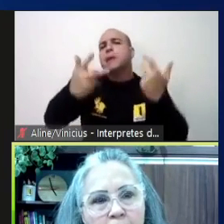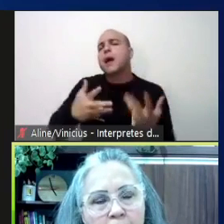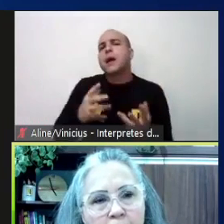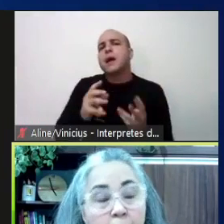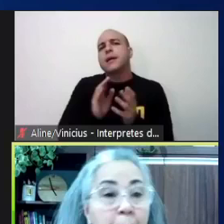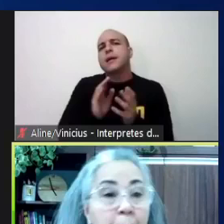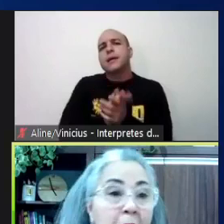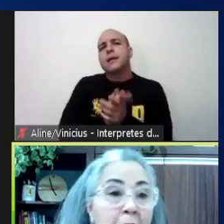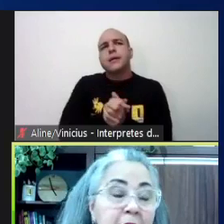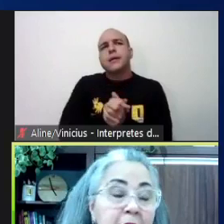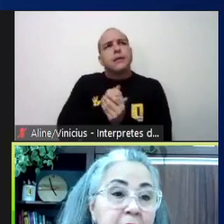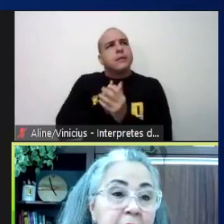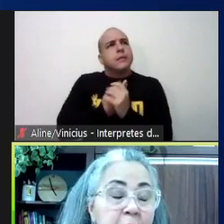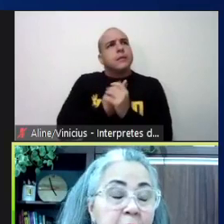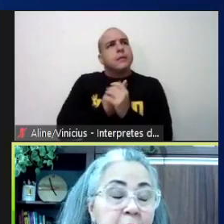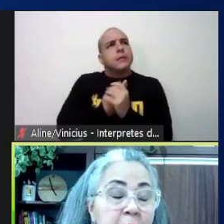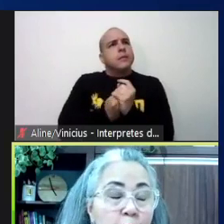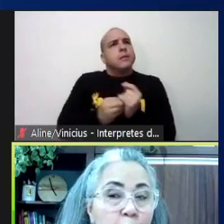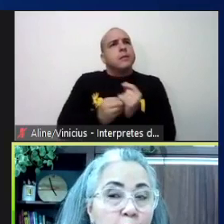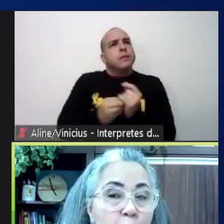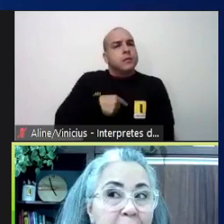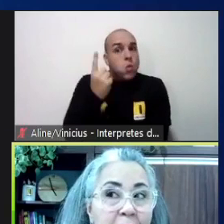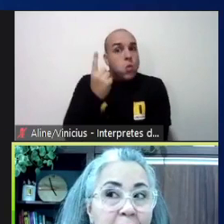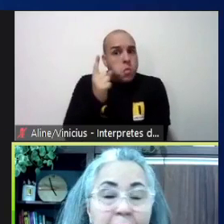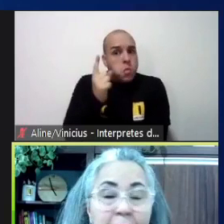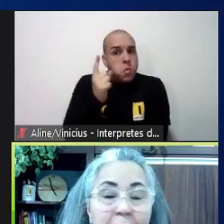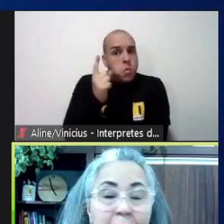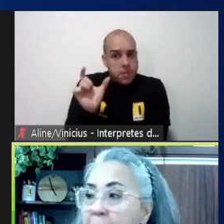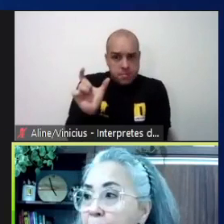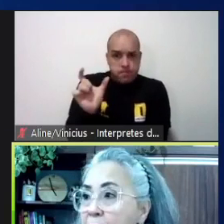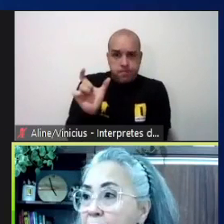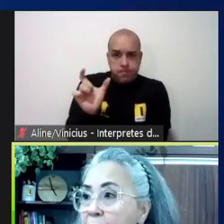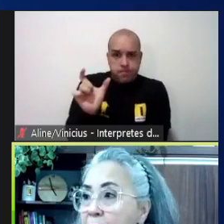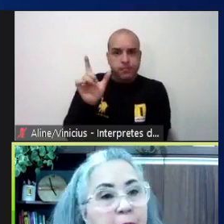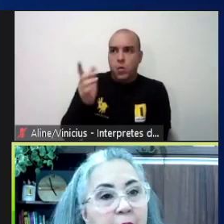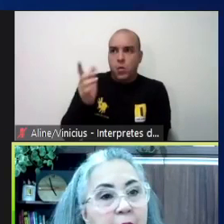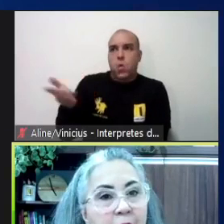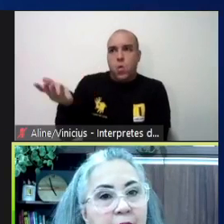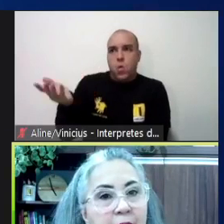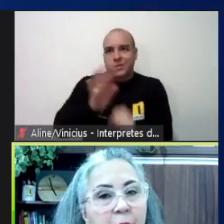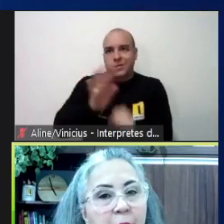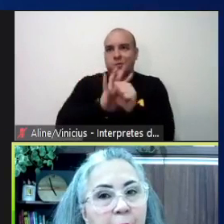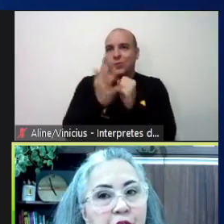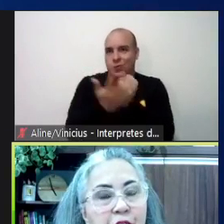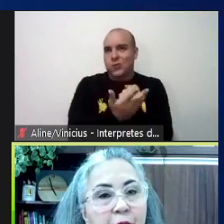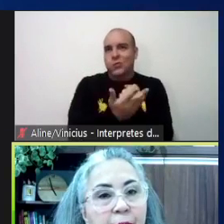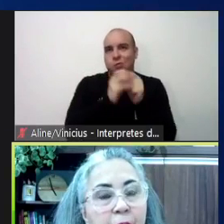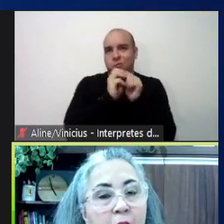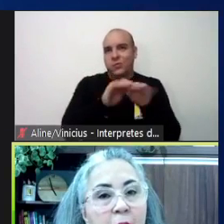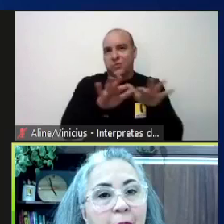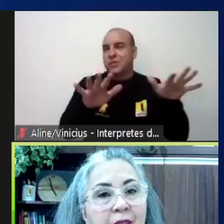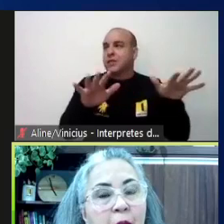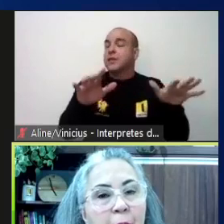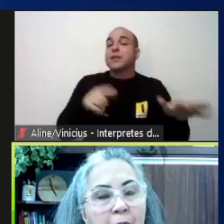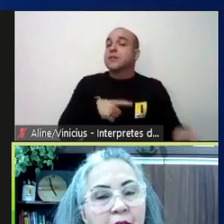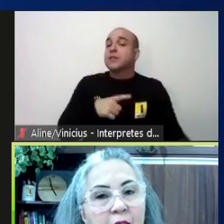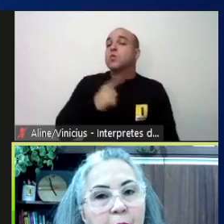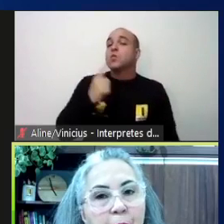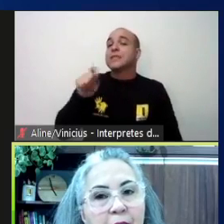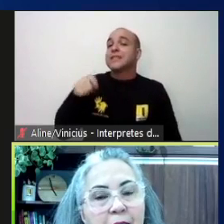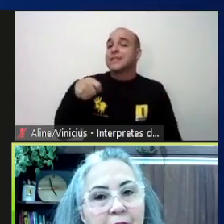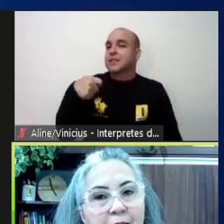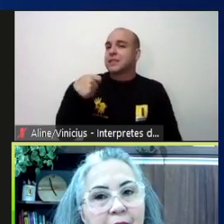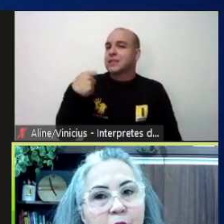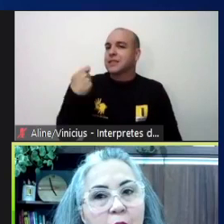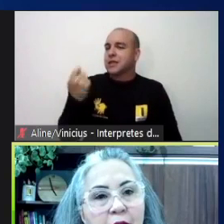que é uma palavra que está sendo muito usada, né? Está na moda em função da pandemia, que é a questão da empatia, mas é uma palavra que